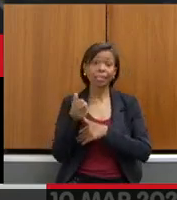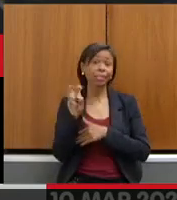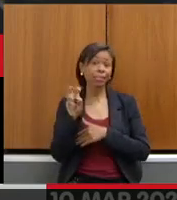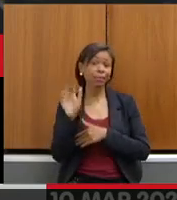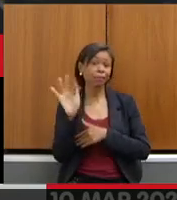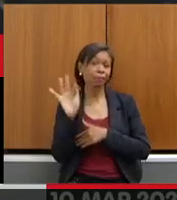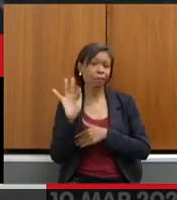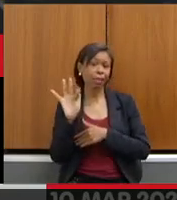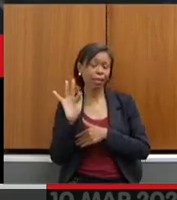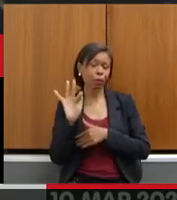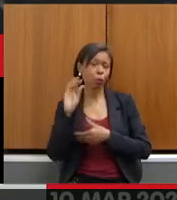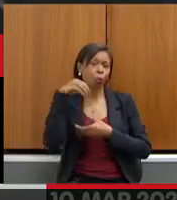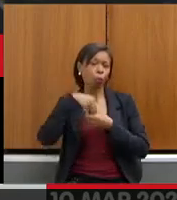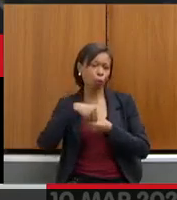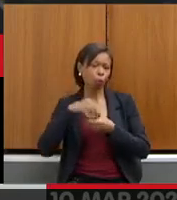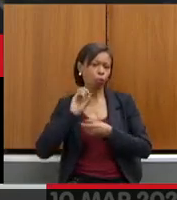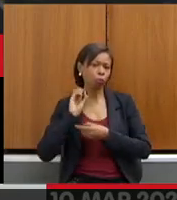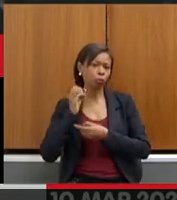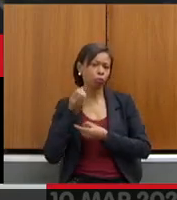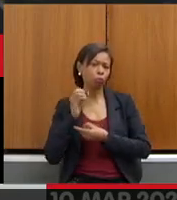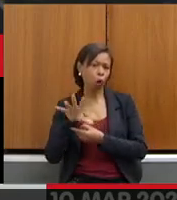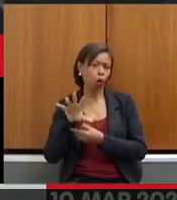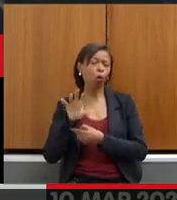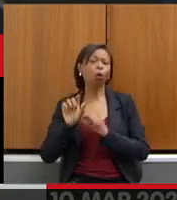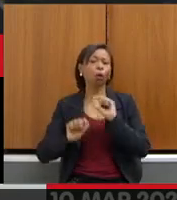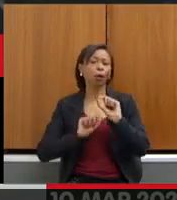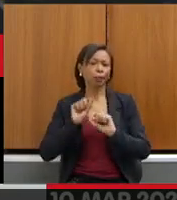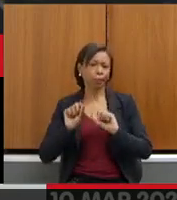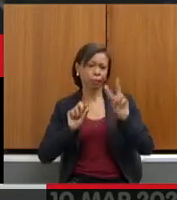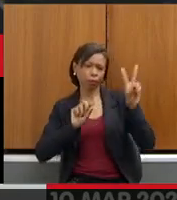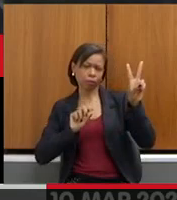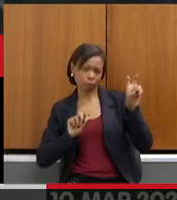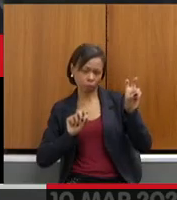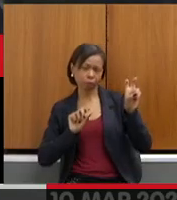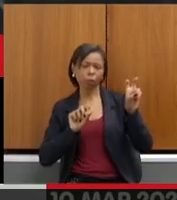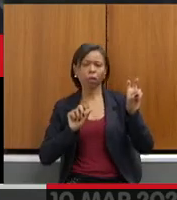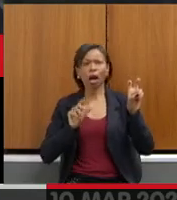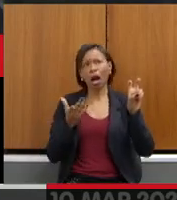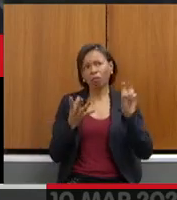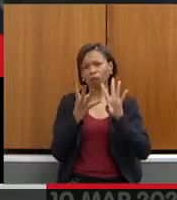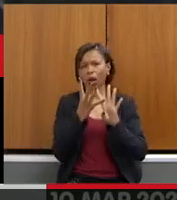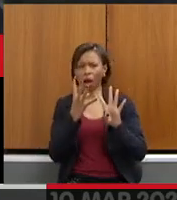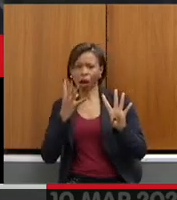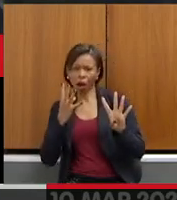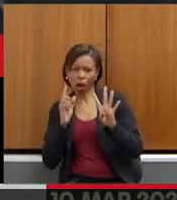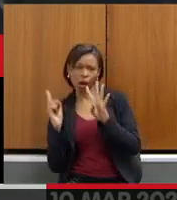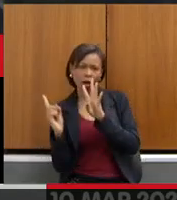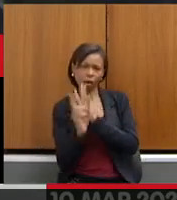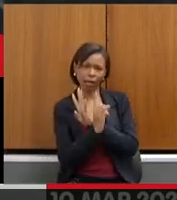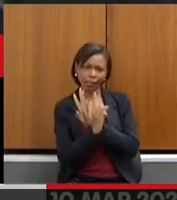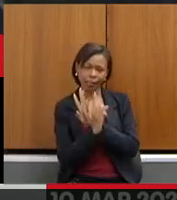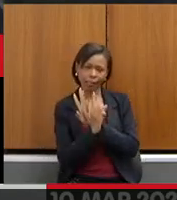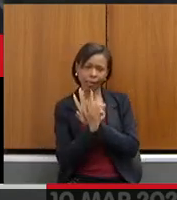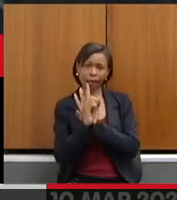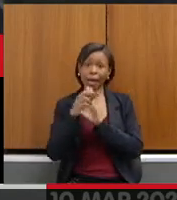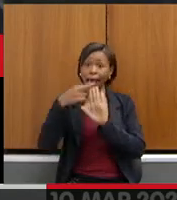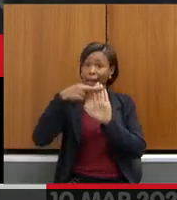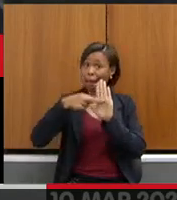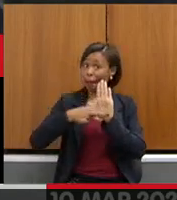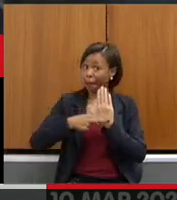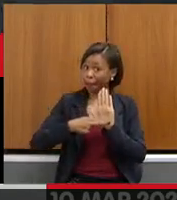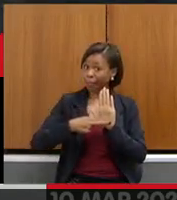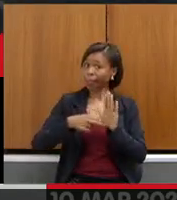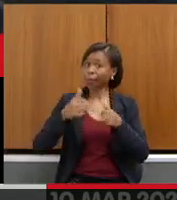Fevereiro "furar fila mais do que uma questão de regra é uma questão moral e de caráter